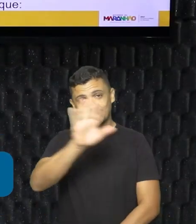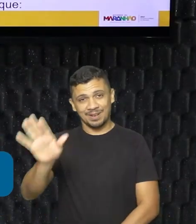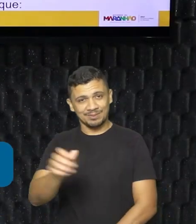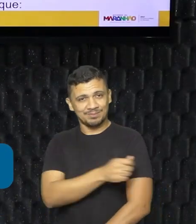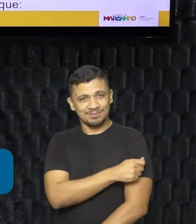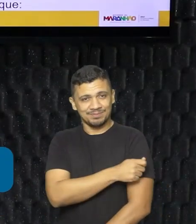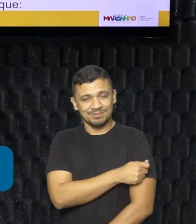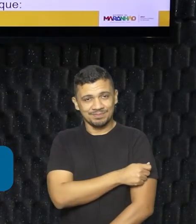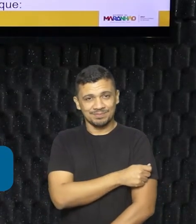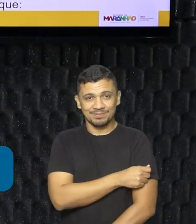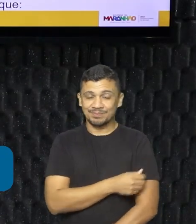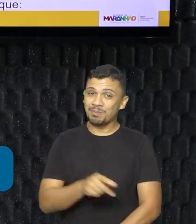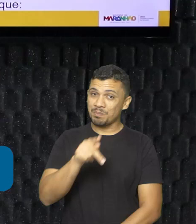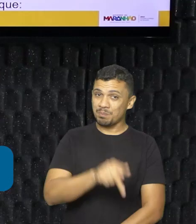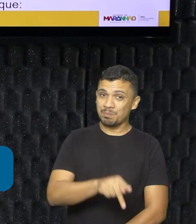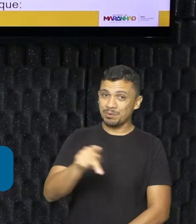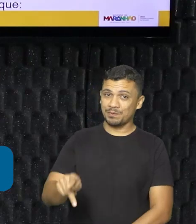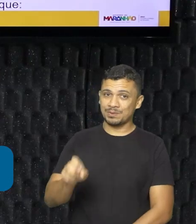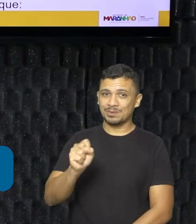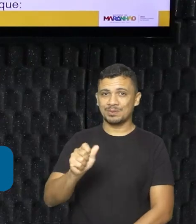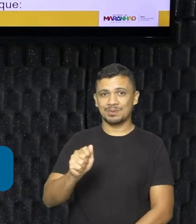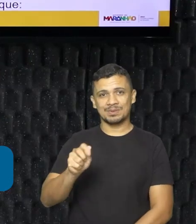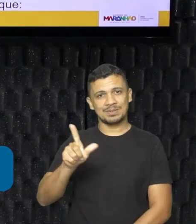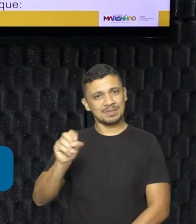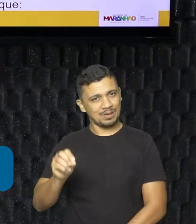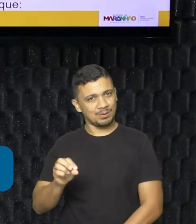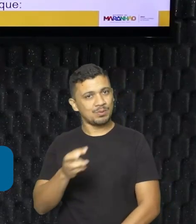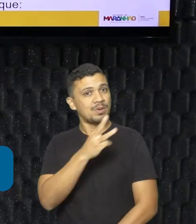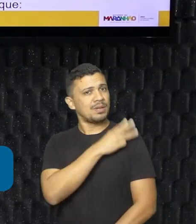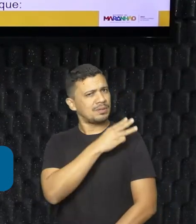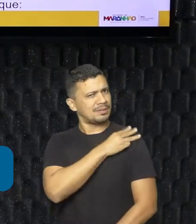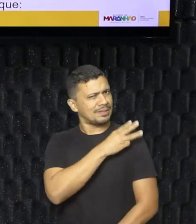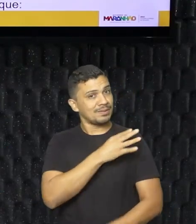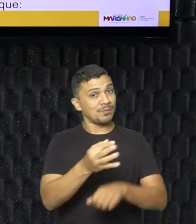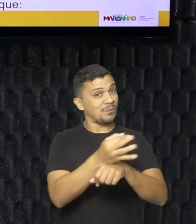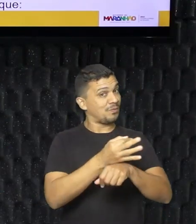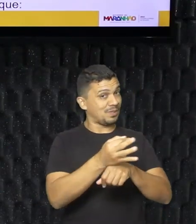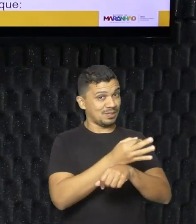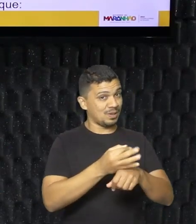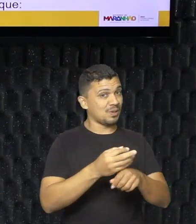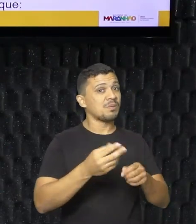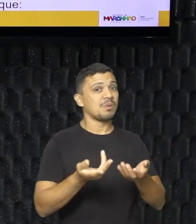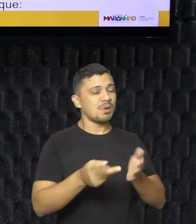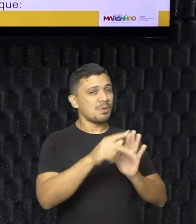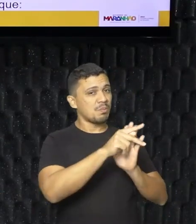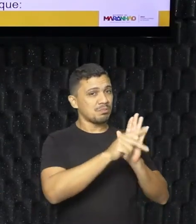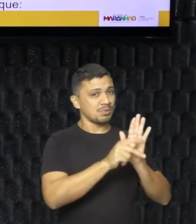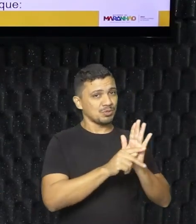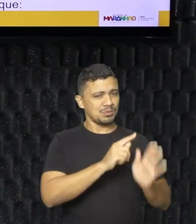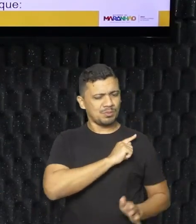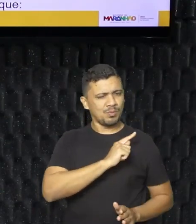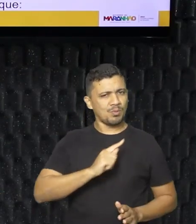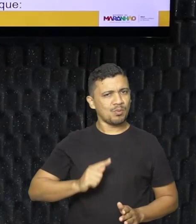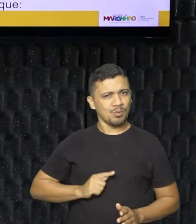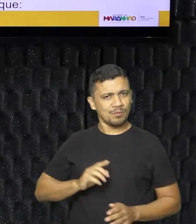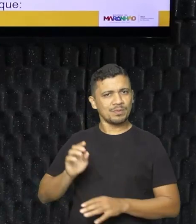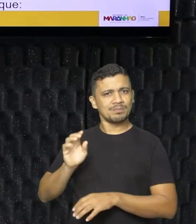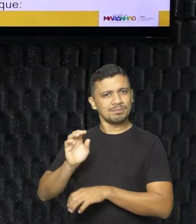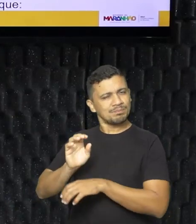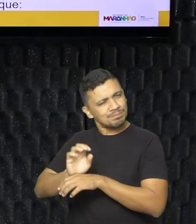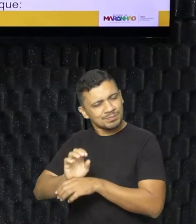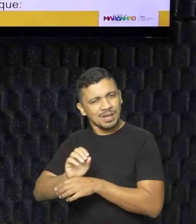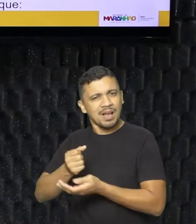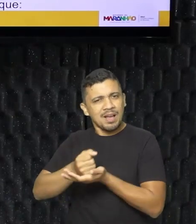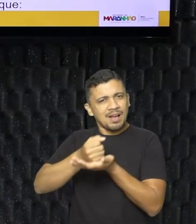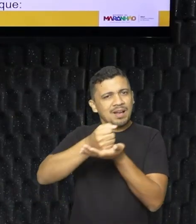Fala pessoal, Saulo Formiga na área, terceirão no Tira Férias, mais um grande projeto do governo do estado para te auxiliar nesse sonho da